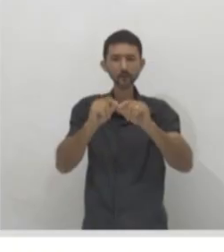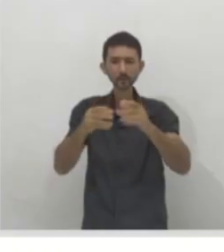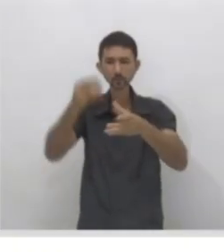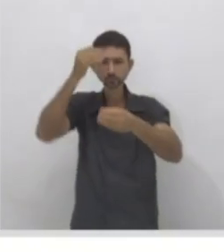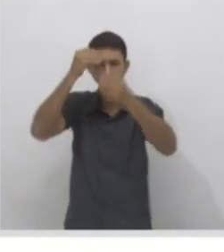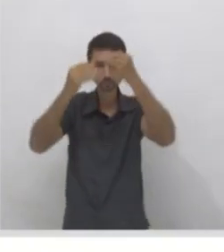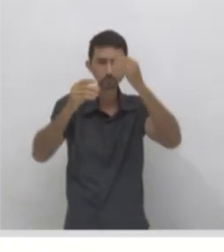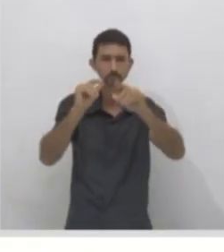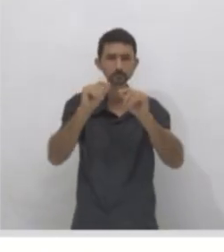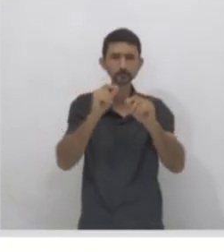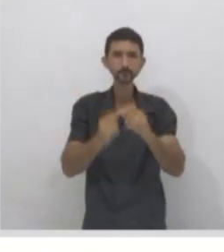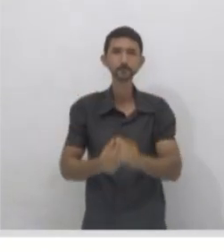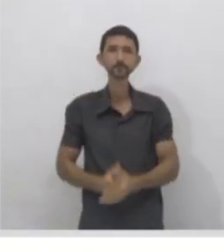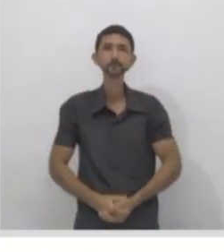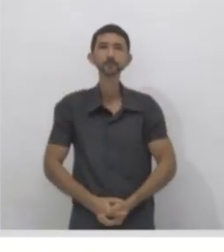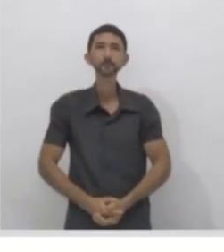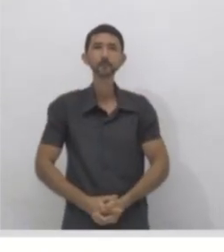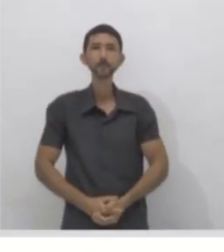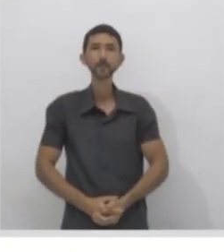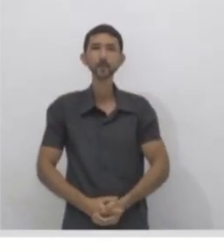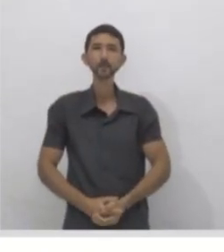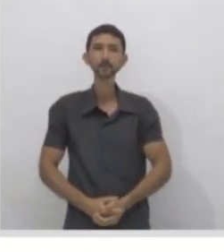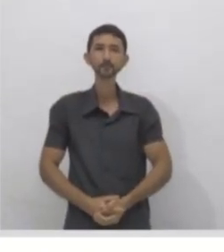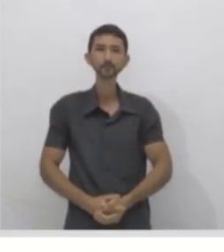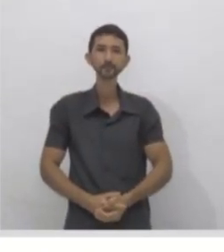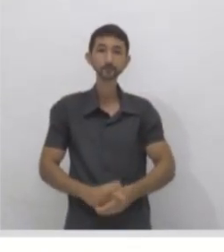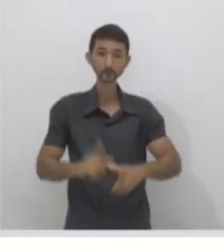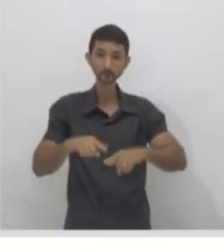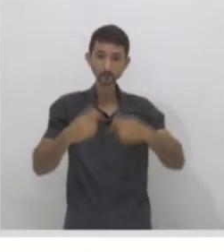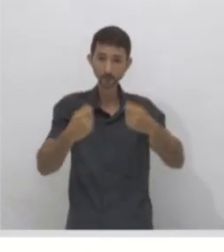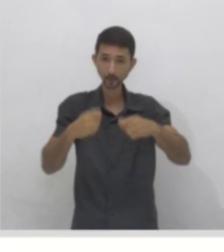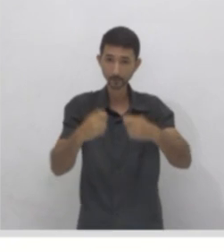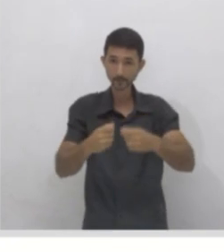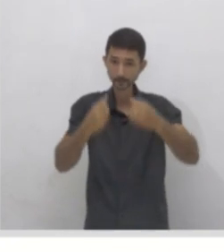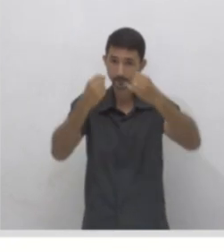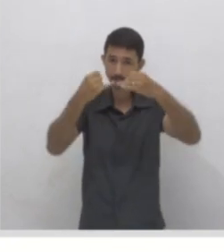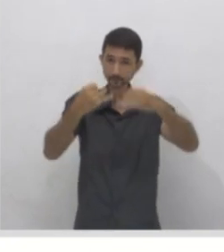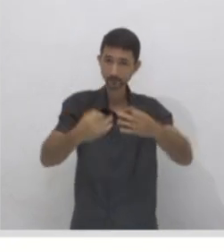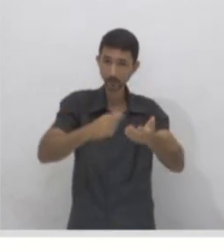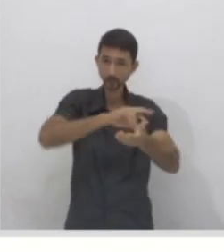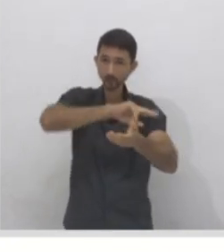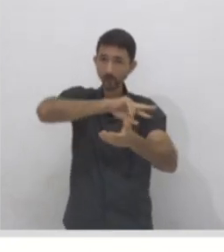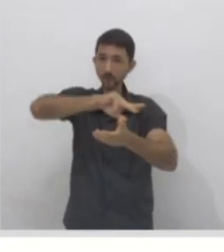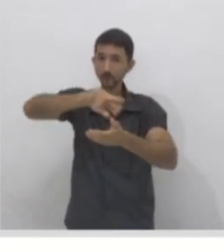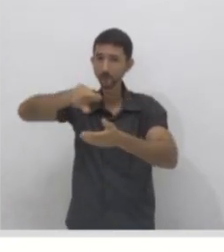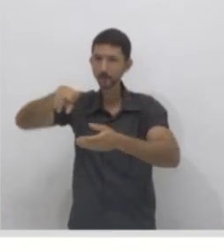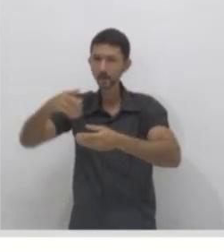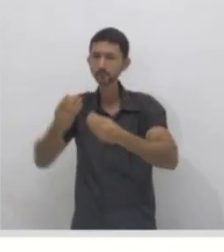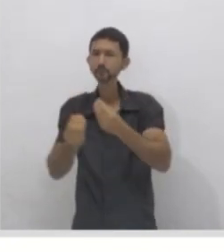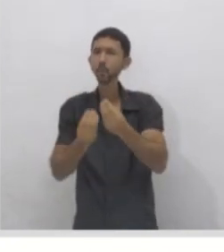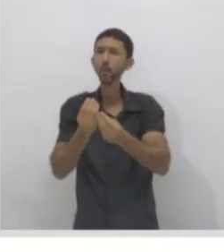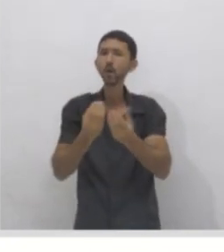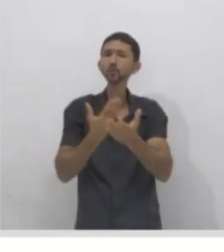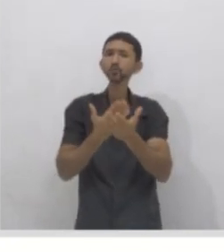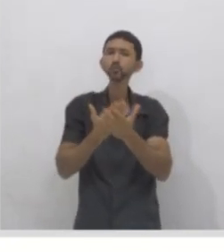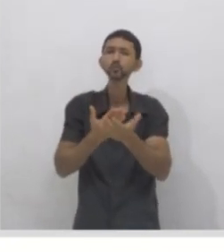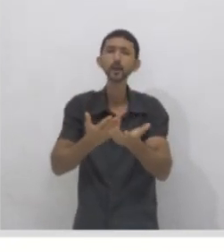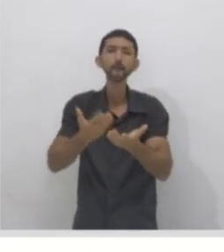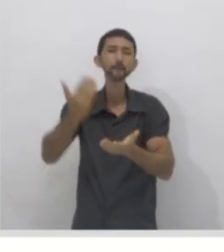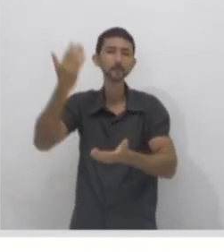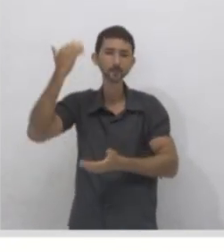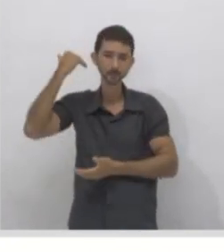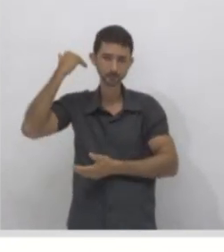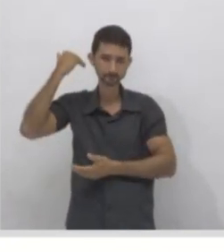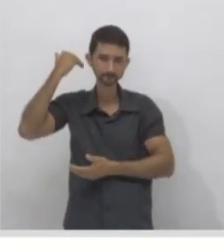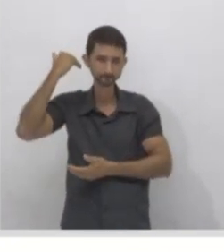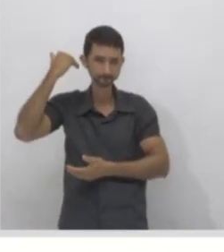analisa aí, tá bom? Bem, é necessário explicar que há diversas maneiras de estudar o passado. Nesse